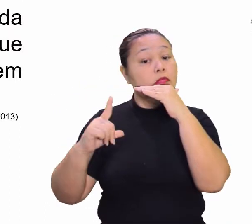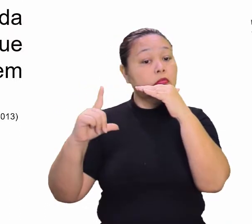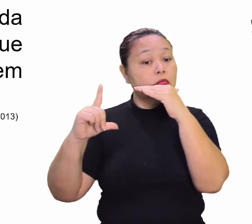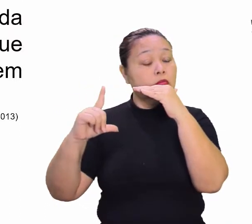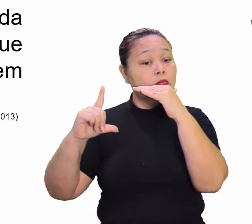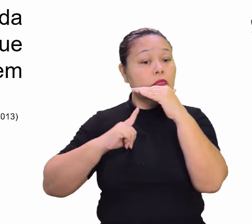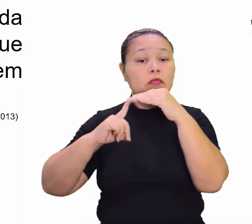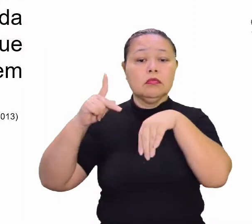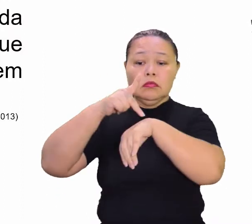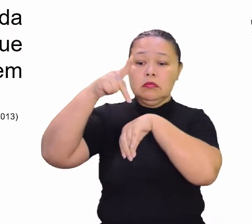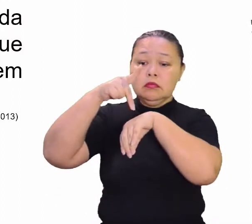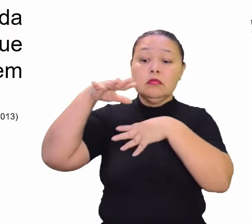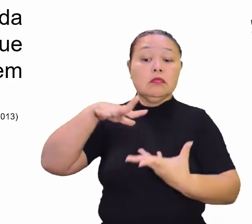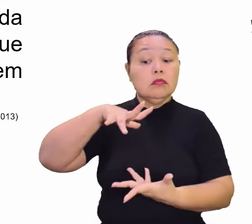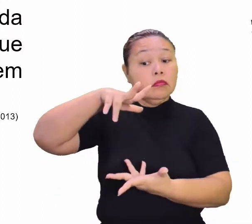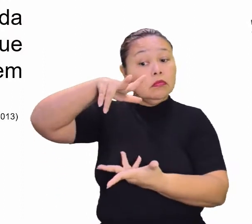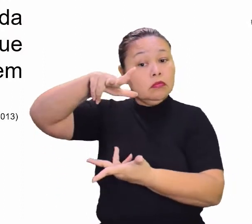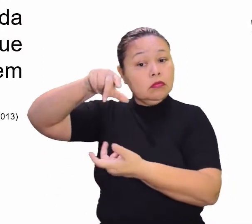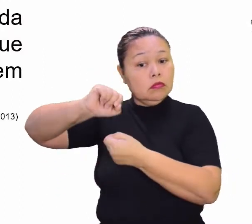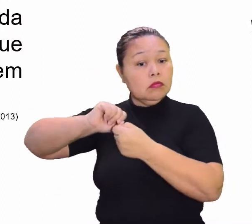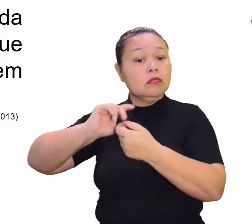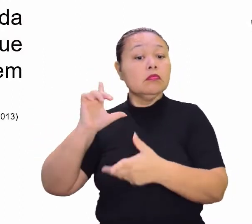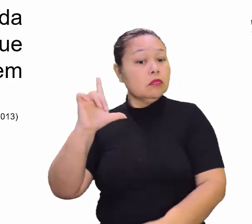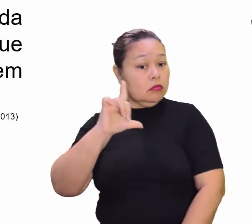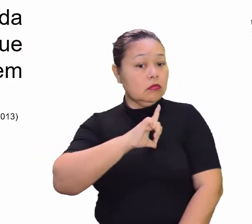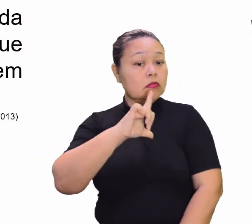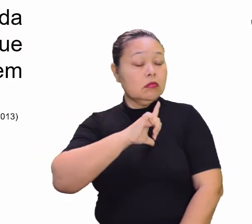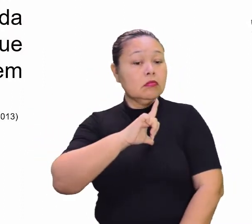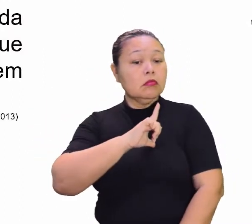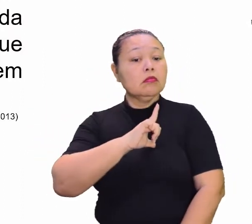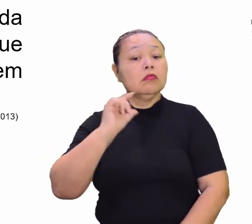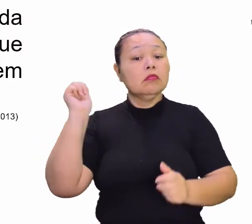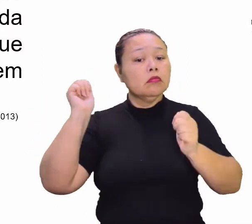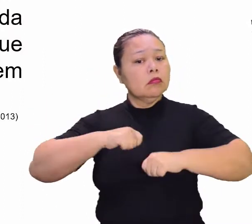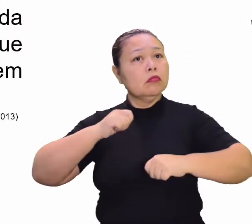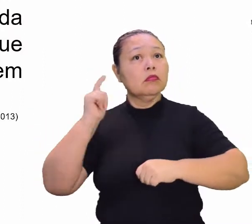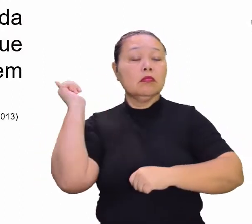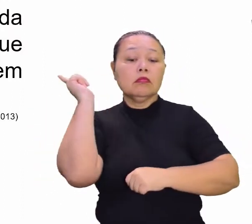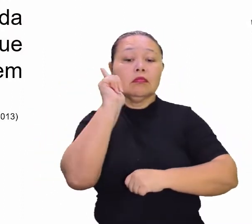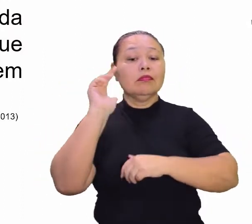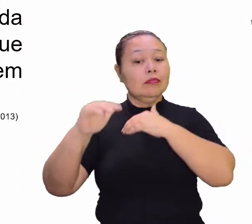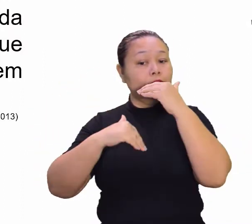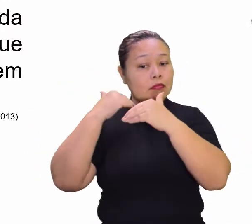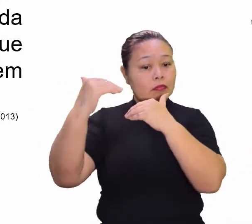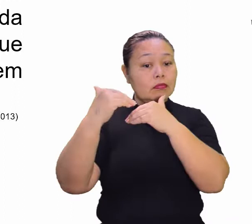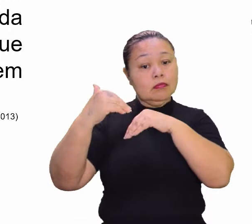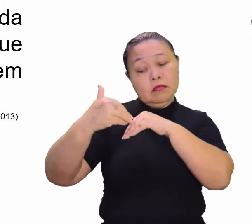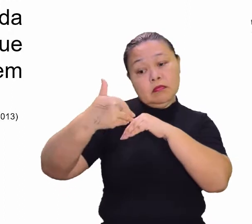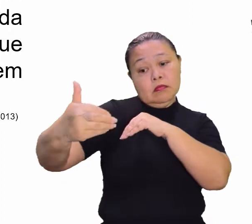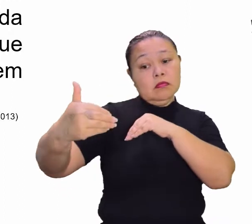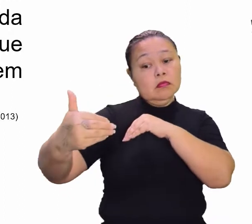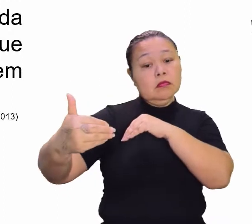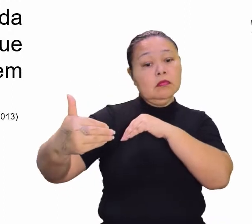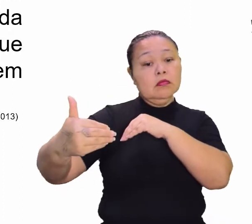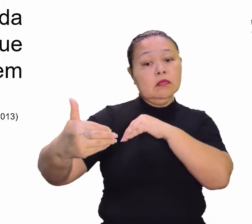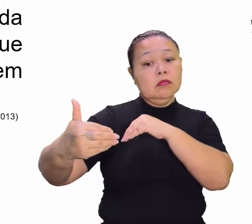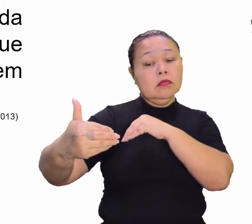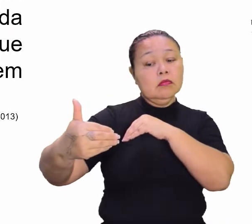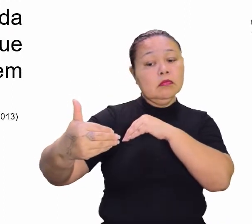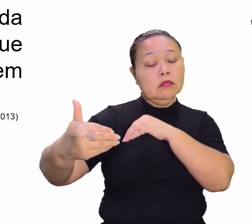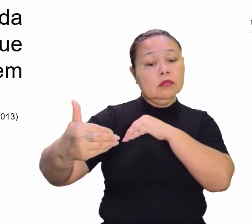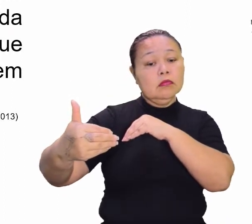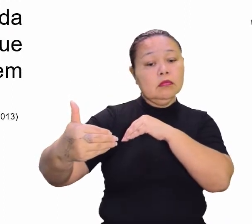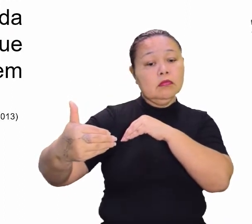subdesenvolvimento em que muitos países do mundo se encontram poderá ser superada somente a partir, olha